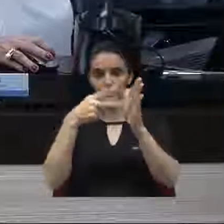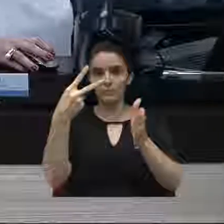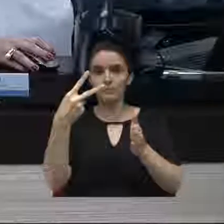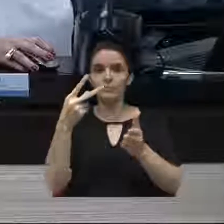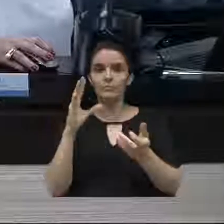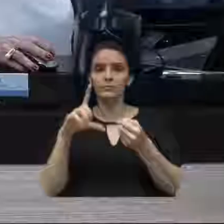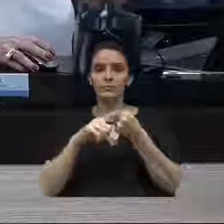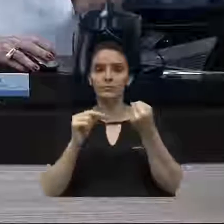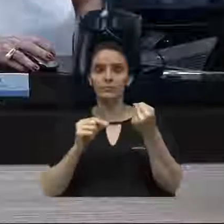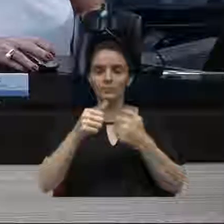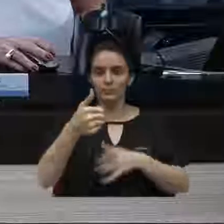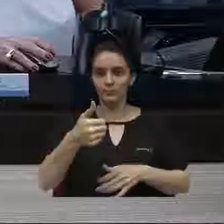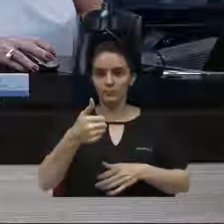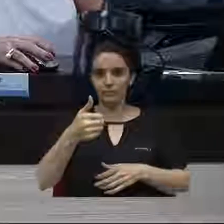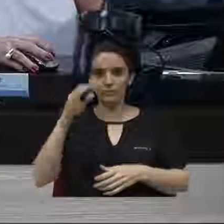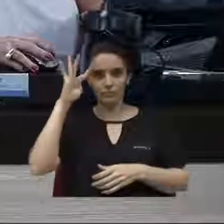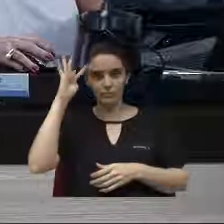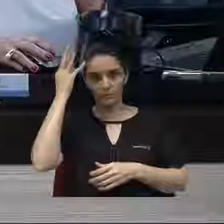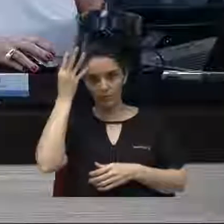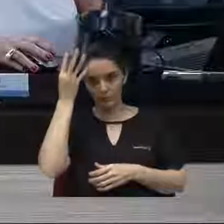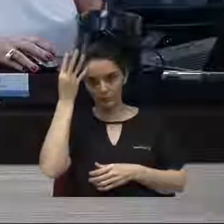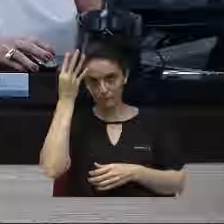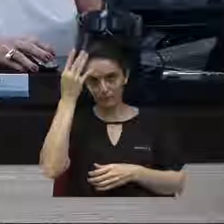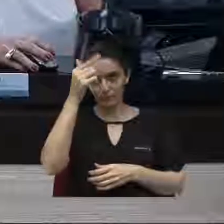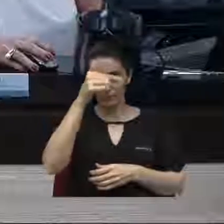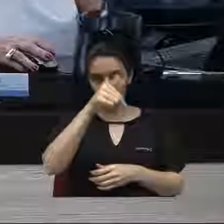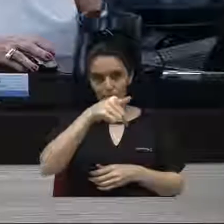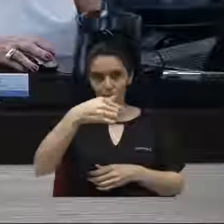no artigo 1º da Resolução